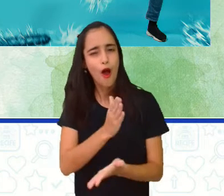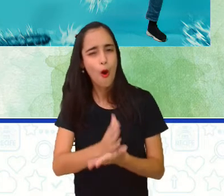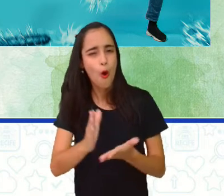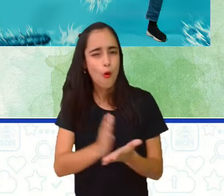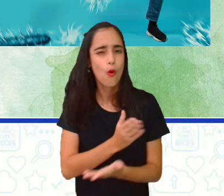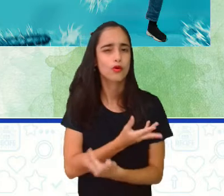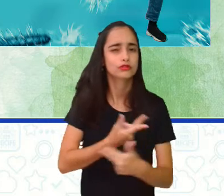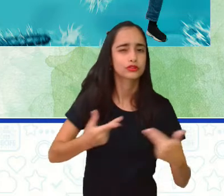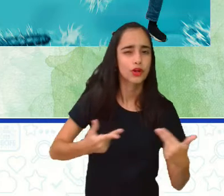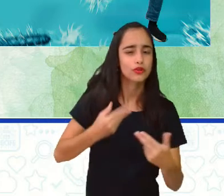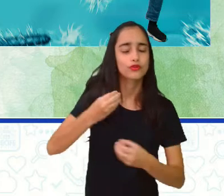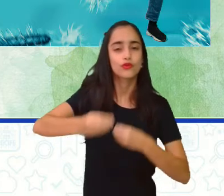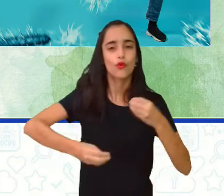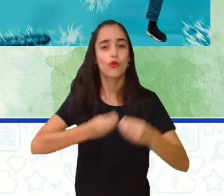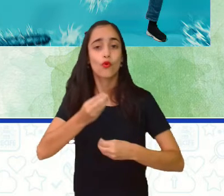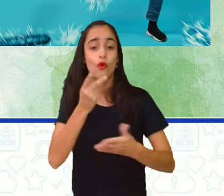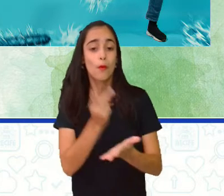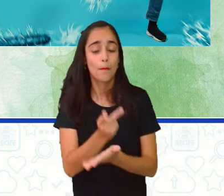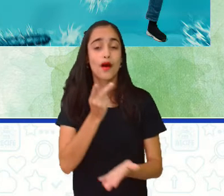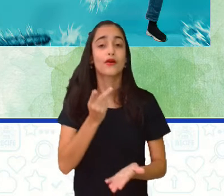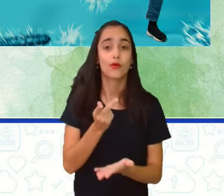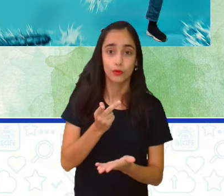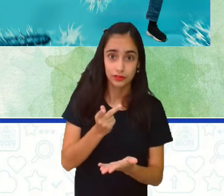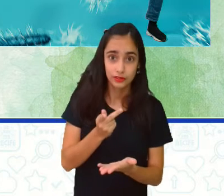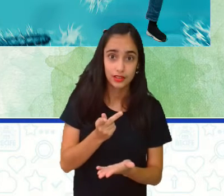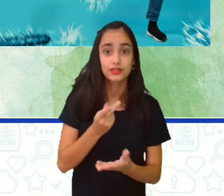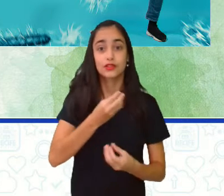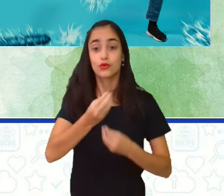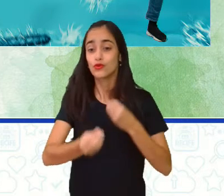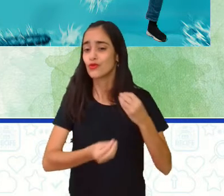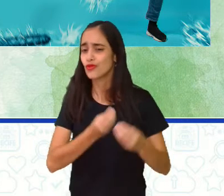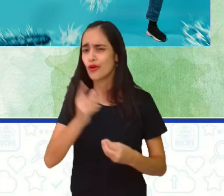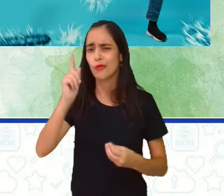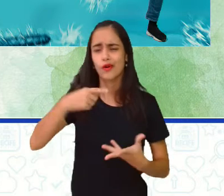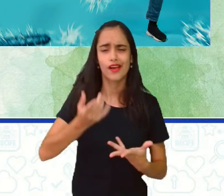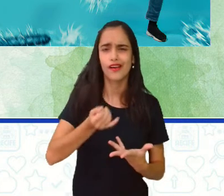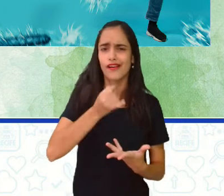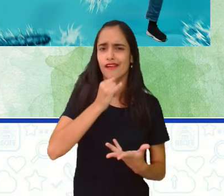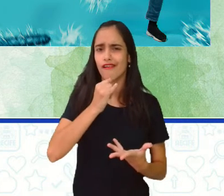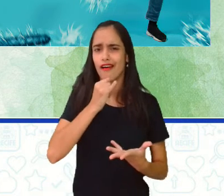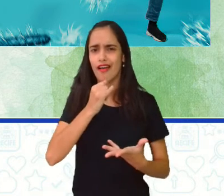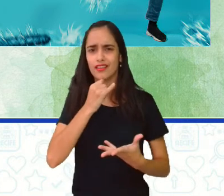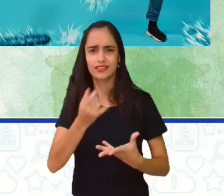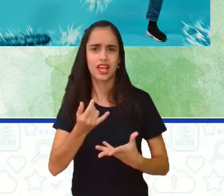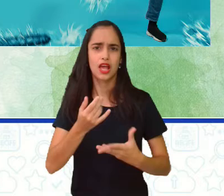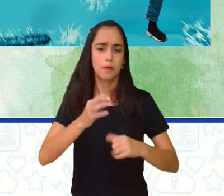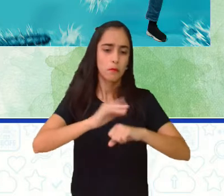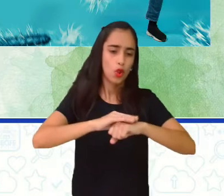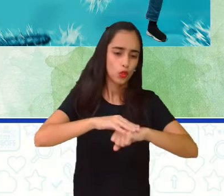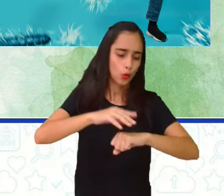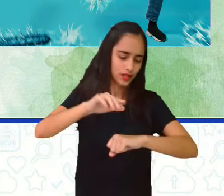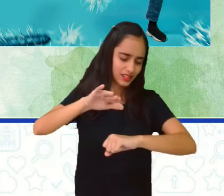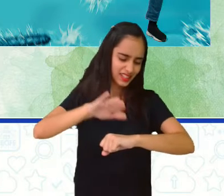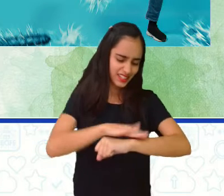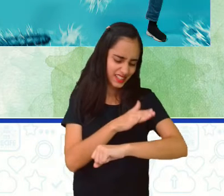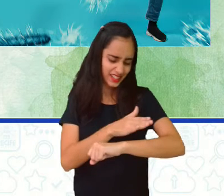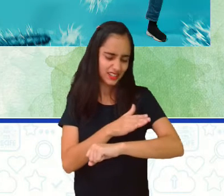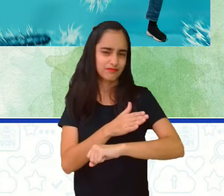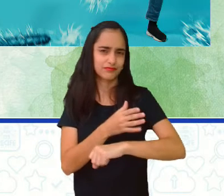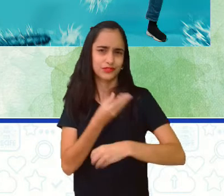que acontecem os ataques, como é que ocorre a questão de um ferimento, como é a defesa desse nosso corpo.